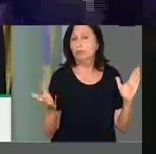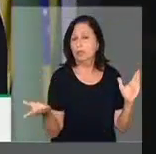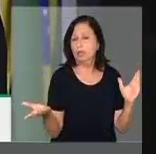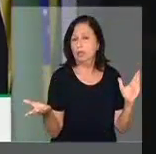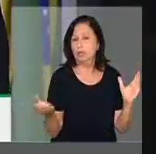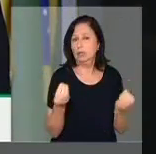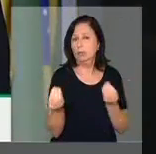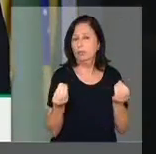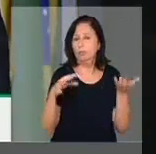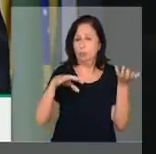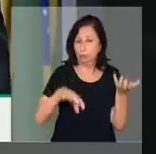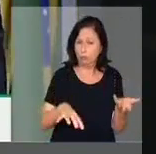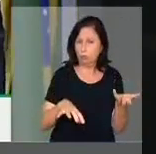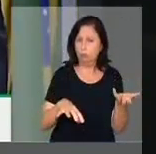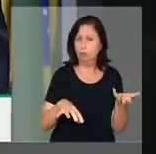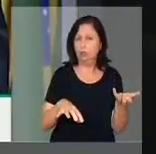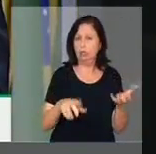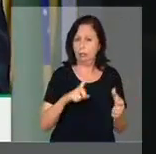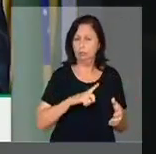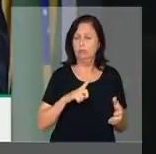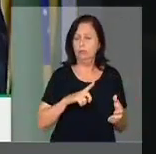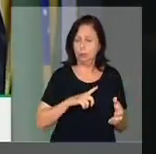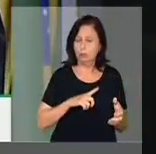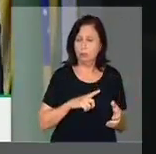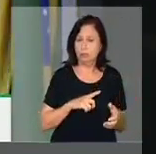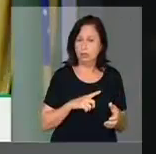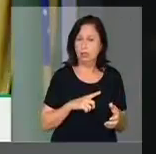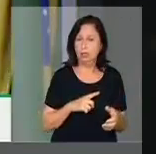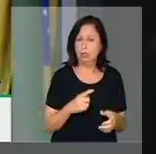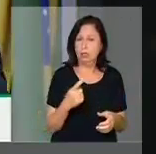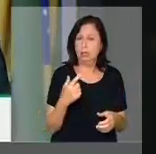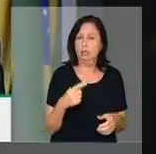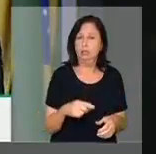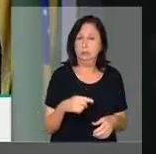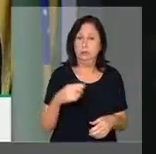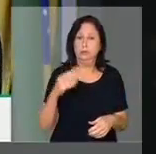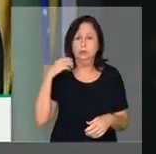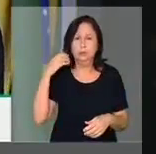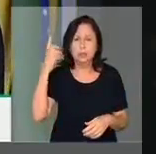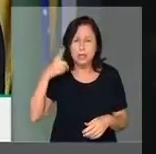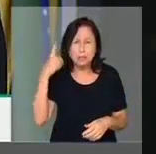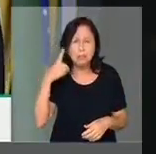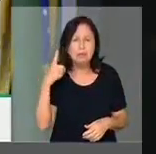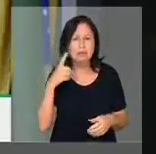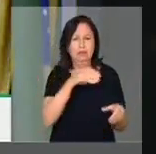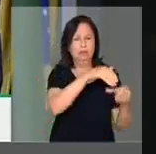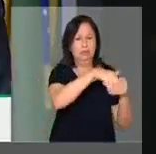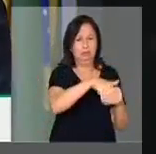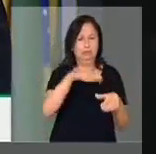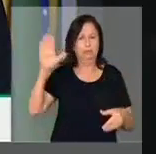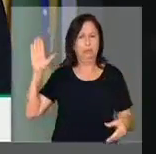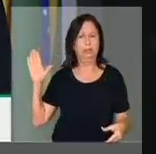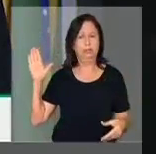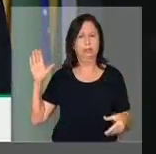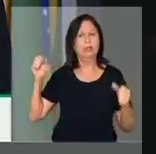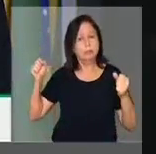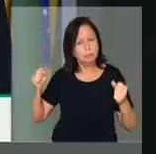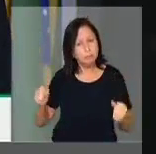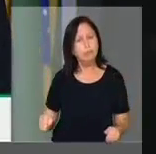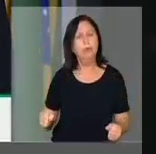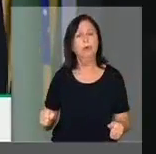esse Congresso, que tem um dos deputados que é candidato a presidente da República, pode votar ainda este